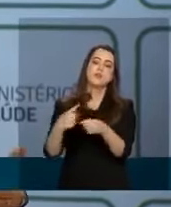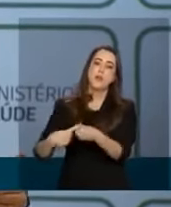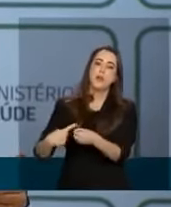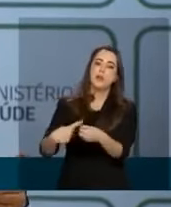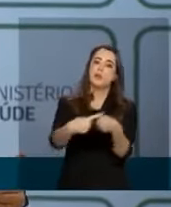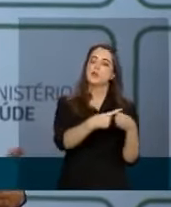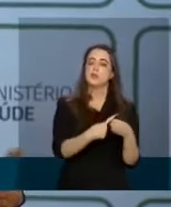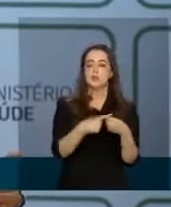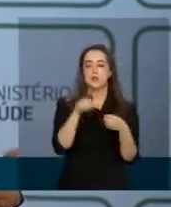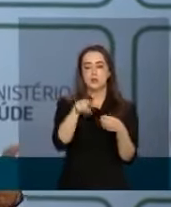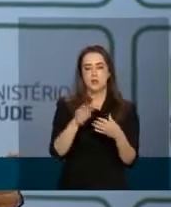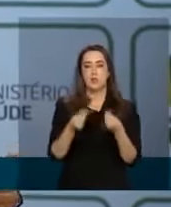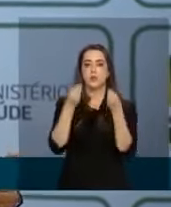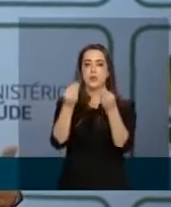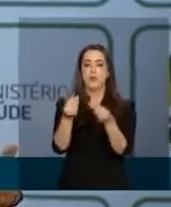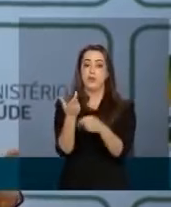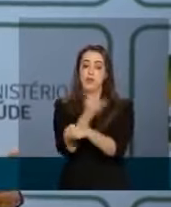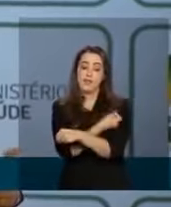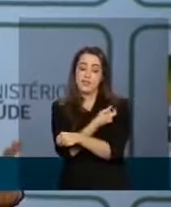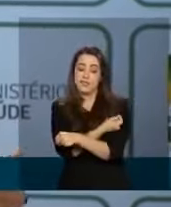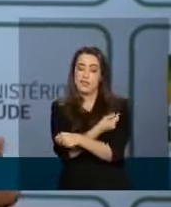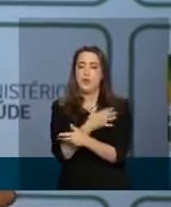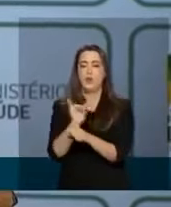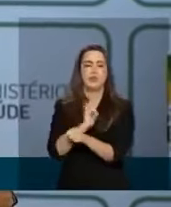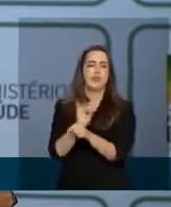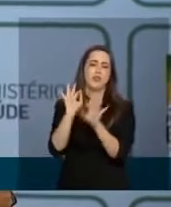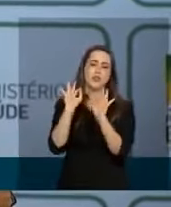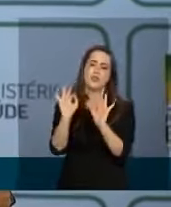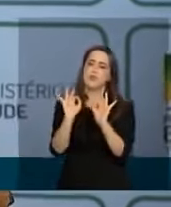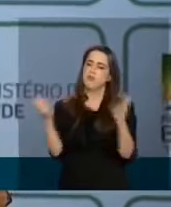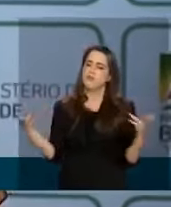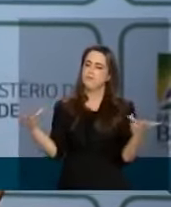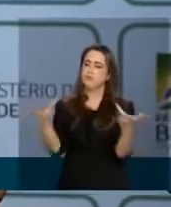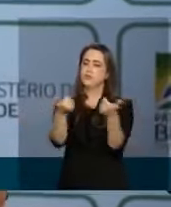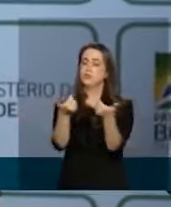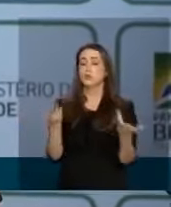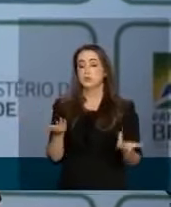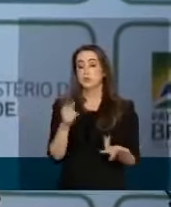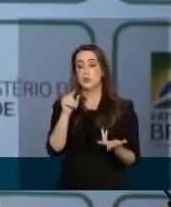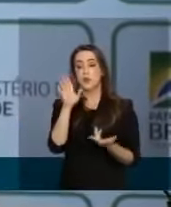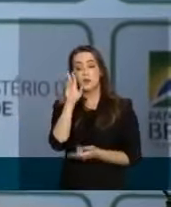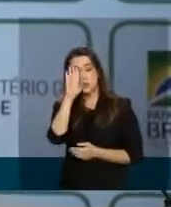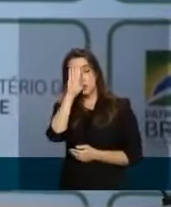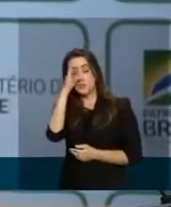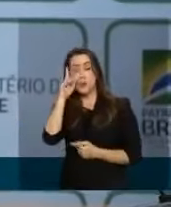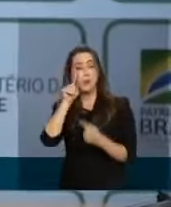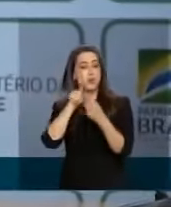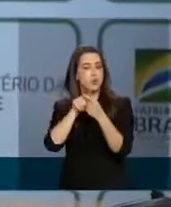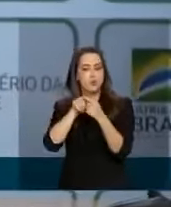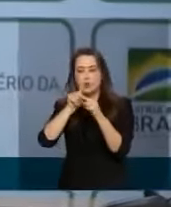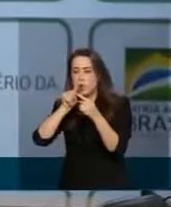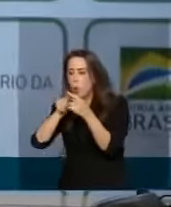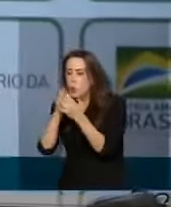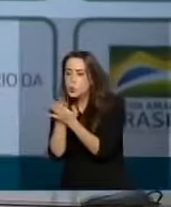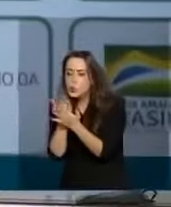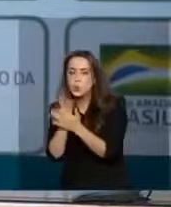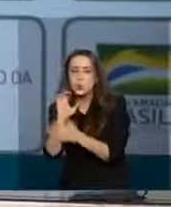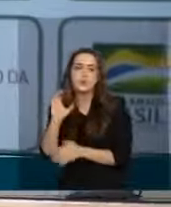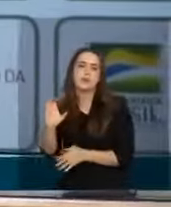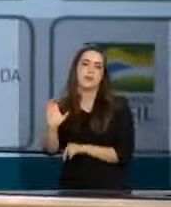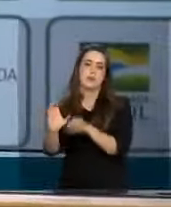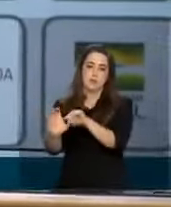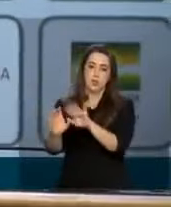fornecer a vacina de maneira mais adequada, eficaz e baseado principalmente nas evidências. Qual o tipo de vacina que a gente vai